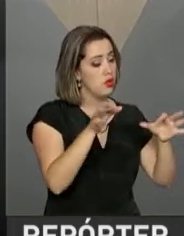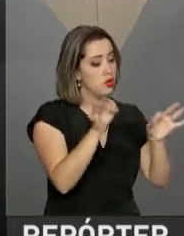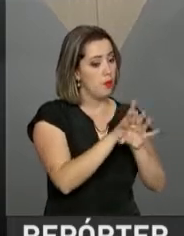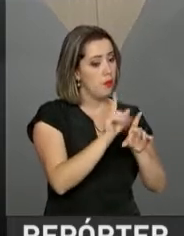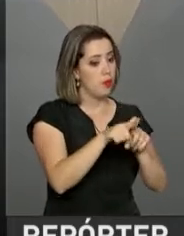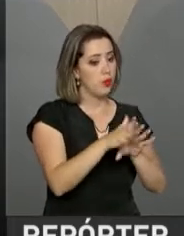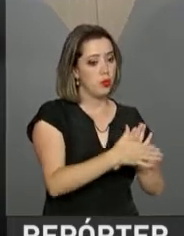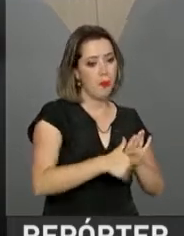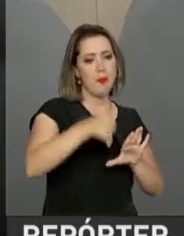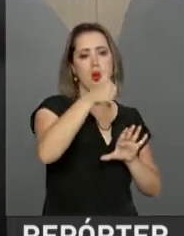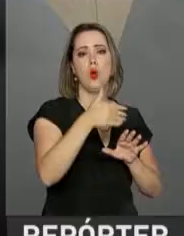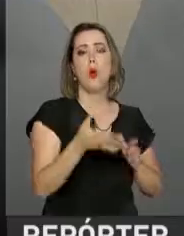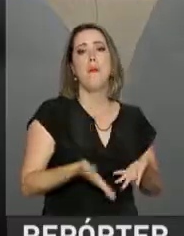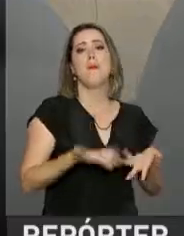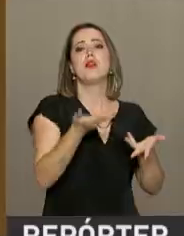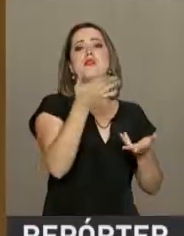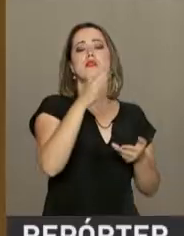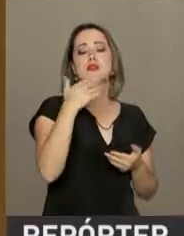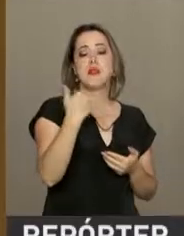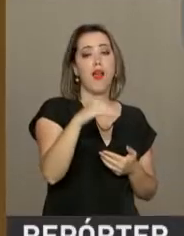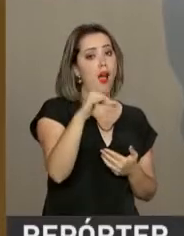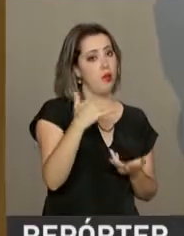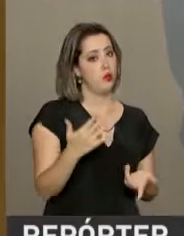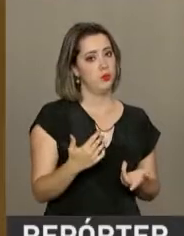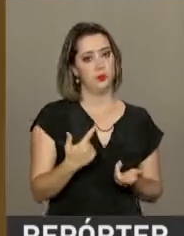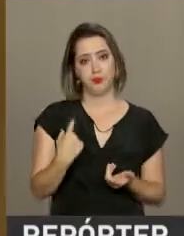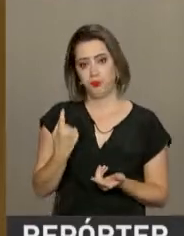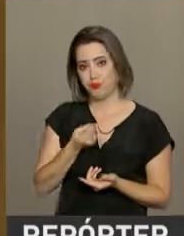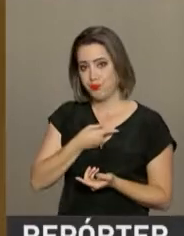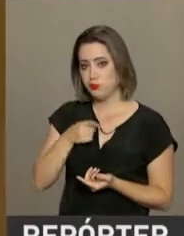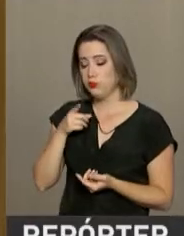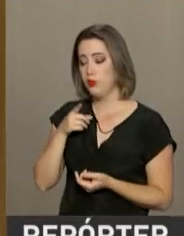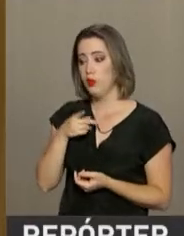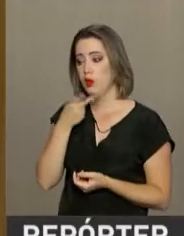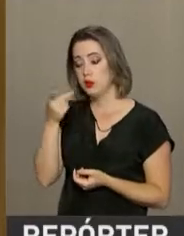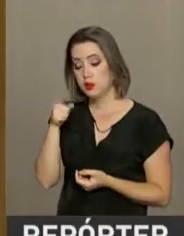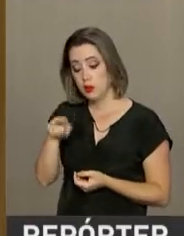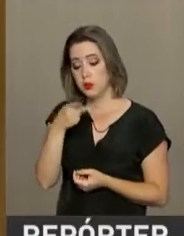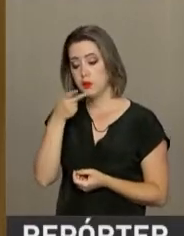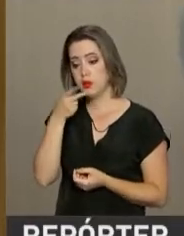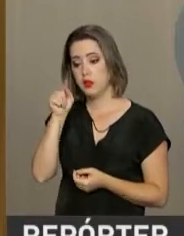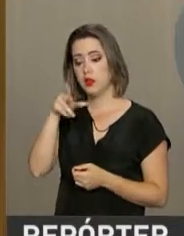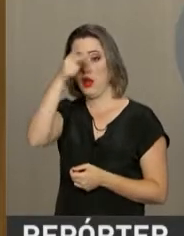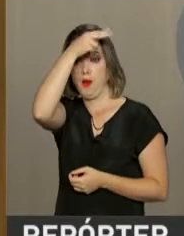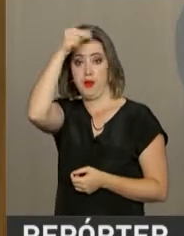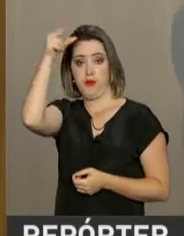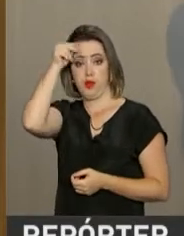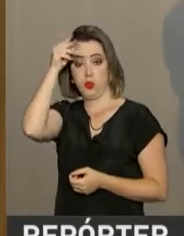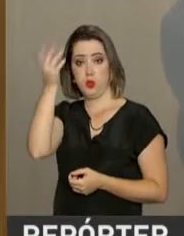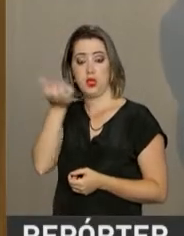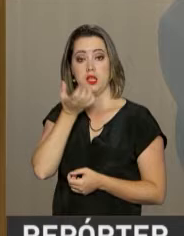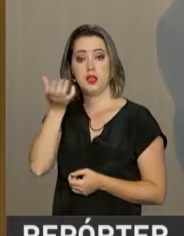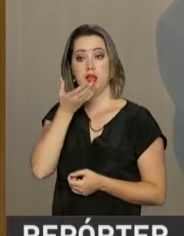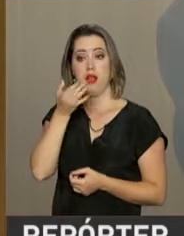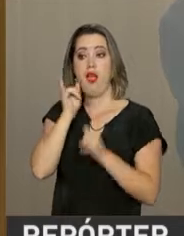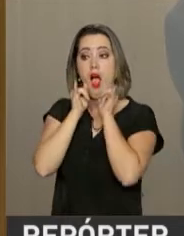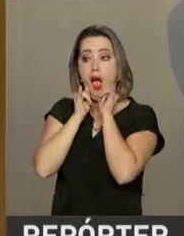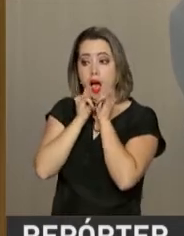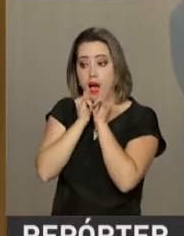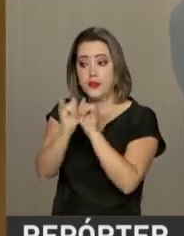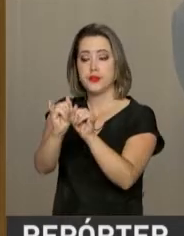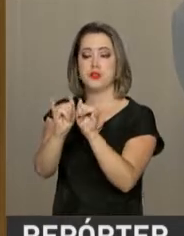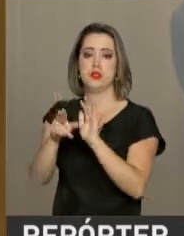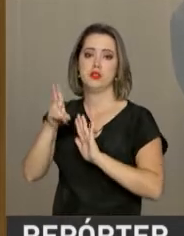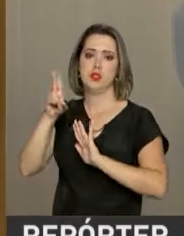vai funcionar? Glaucia, nós estamos determinando que as prefeituras que querem receber um empreendimento informem